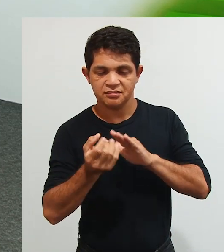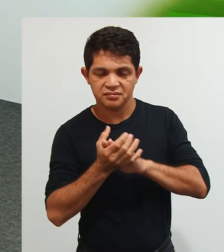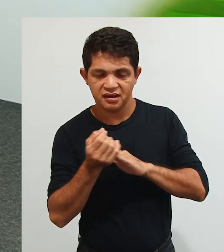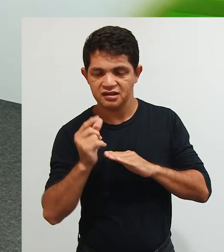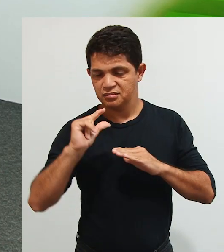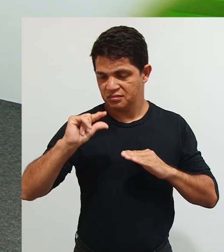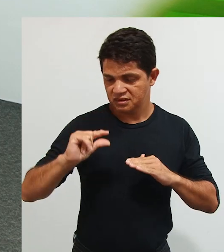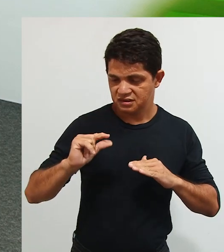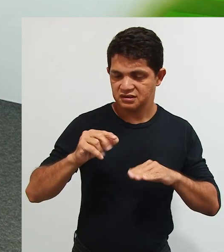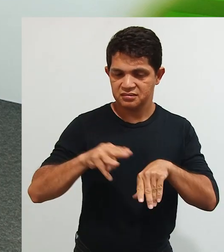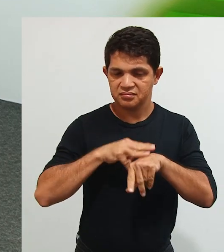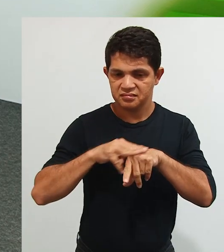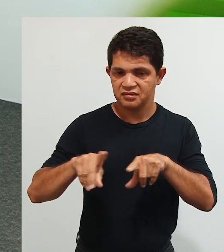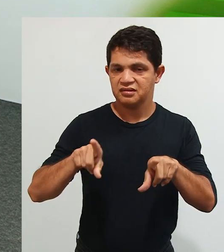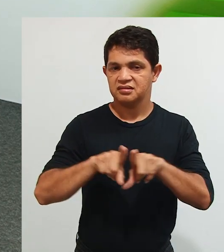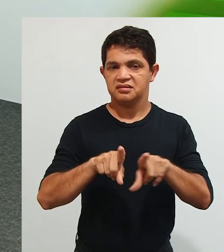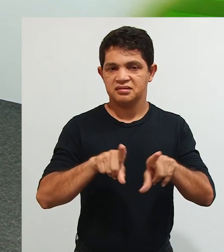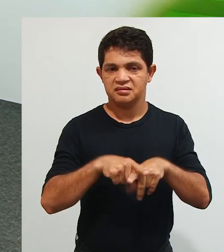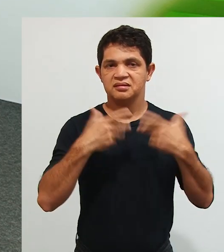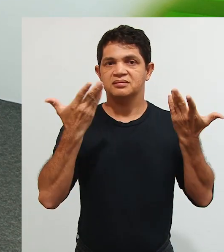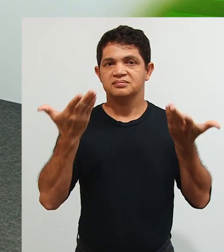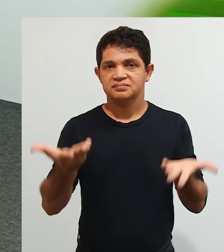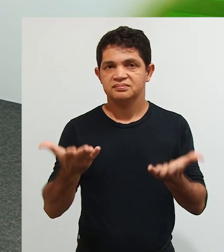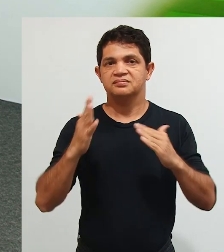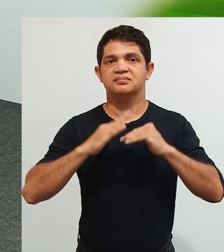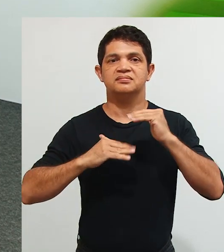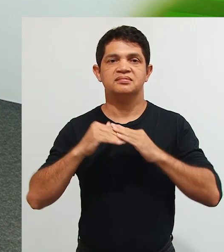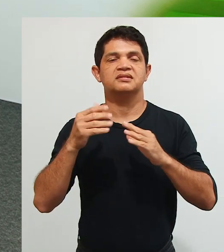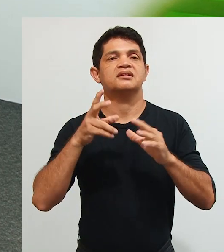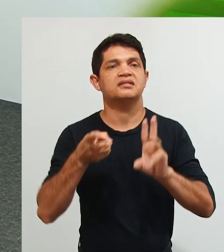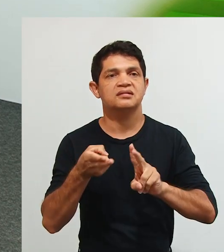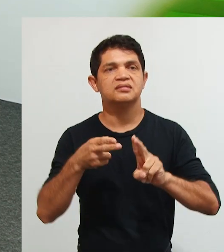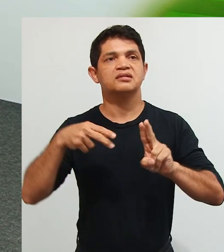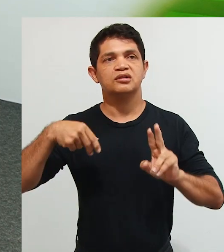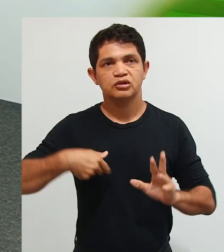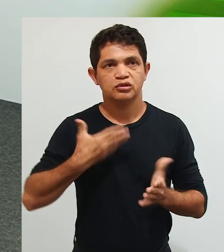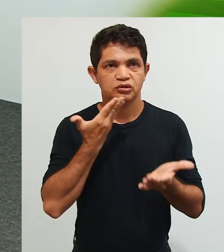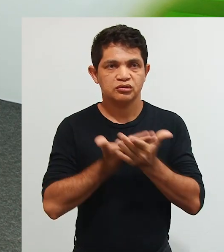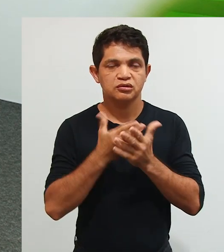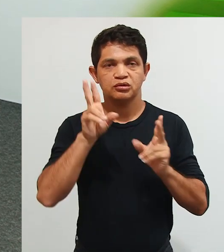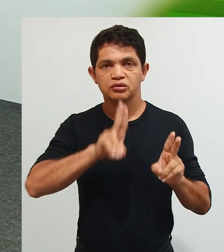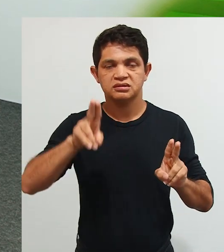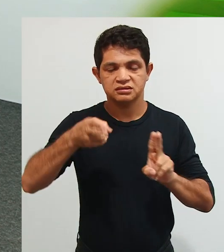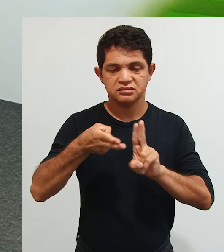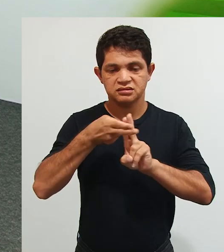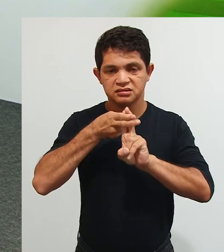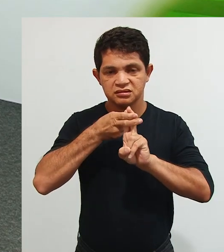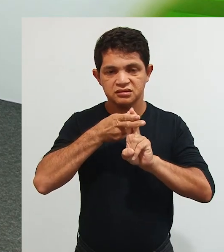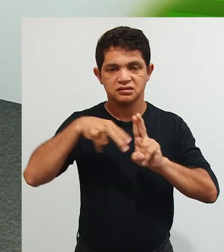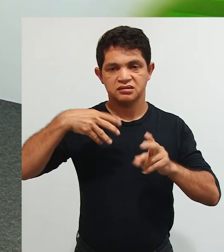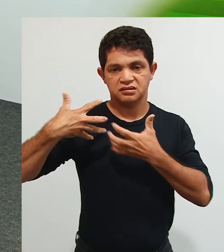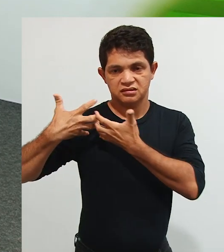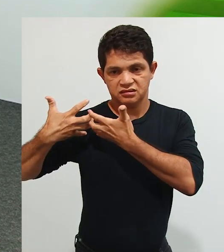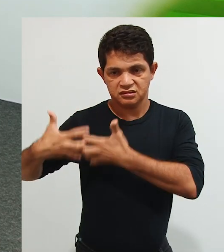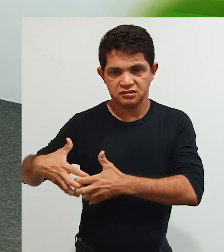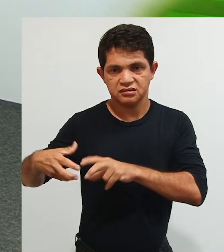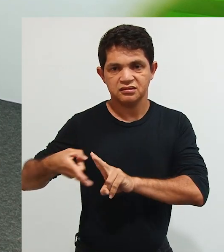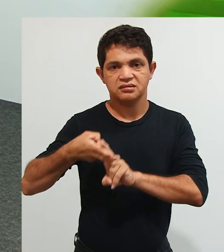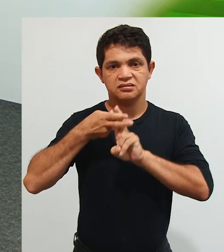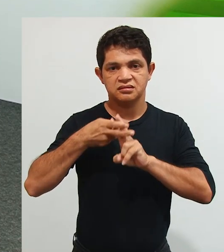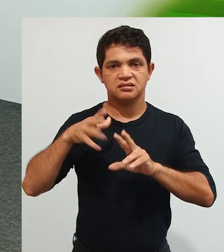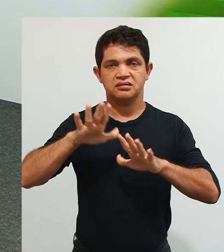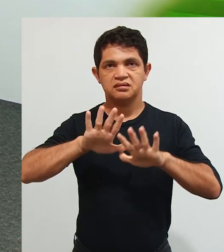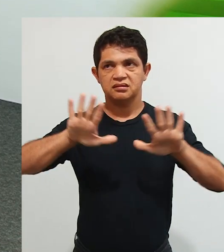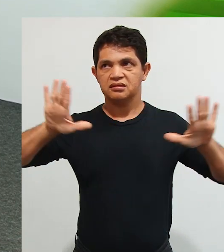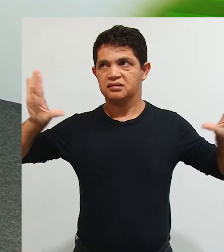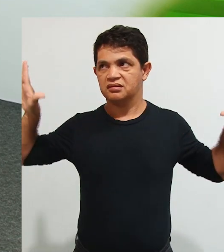E eu estou aqui no estúdio do IFRO Zona Norte. Atrás de mim há uma parede